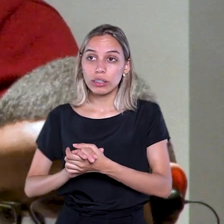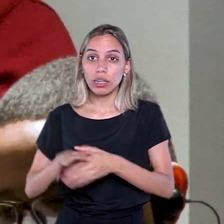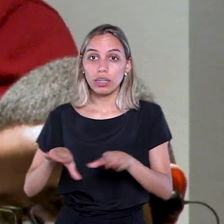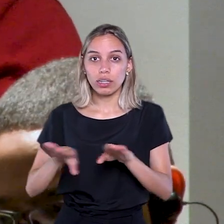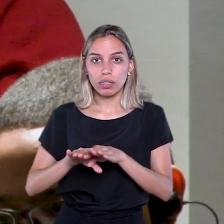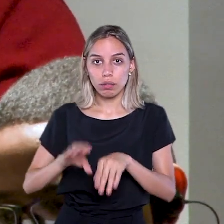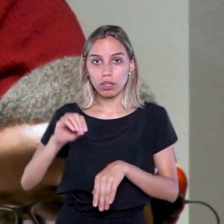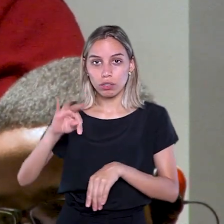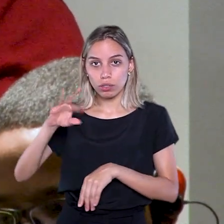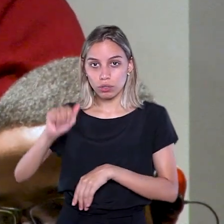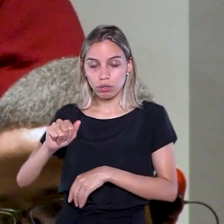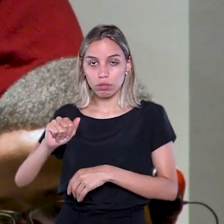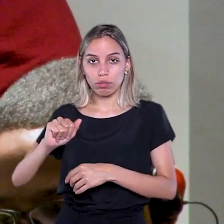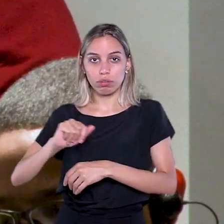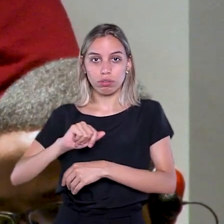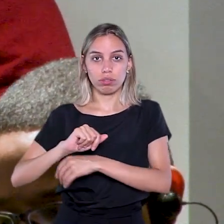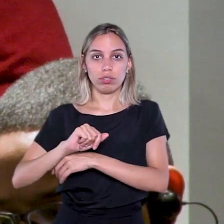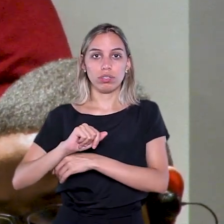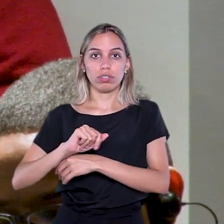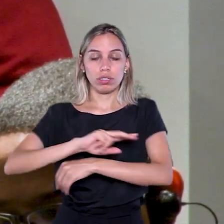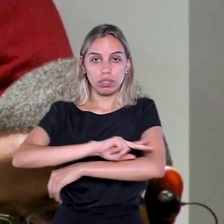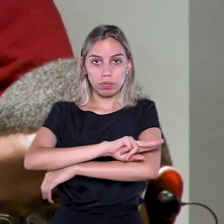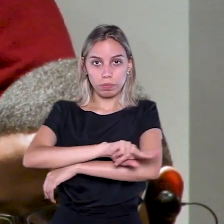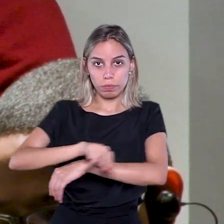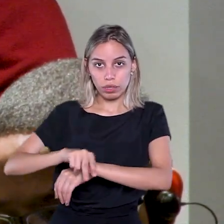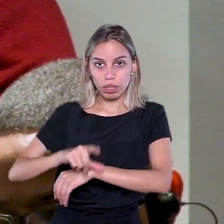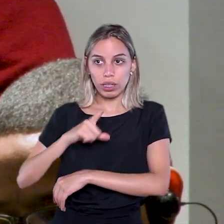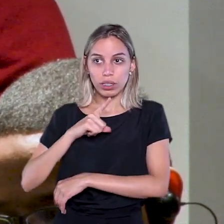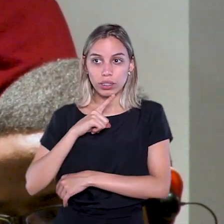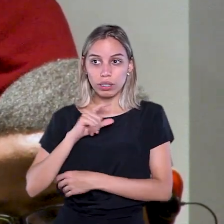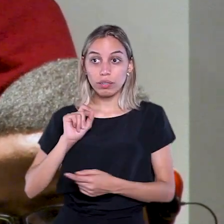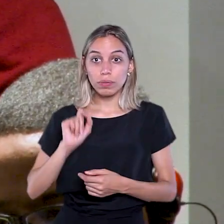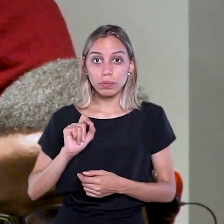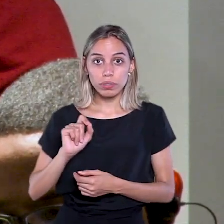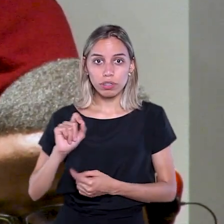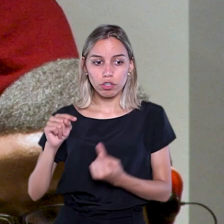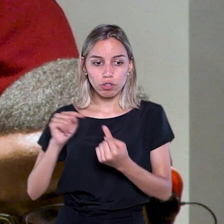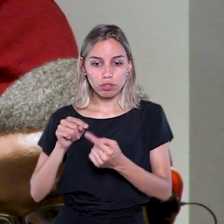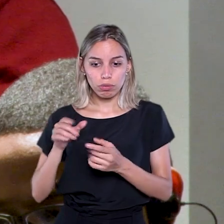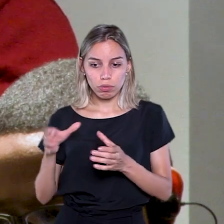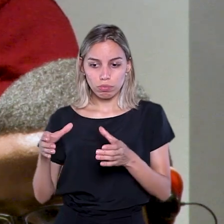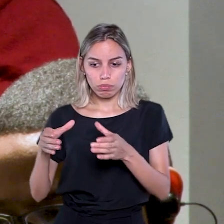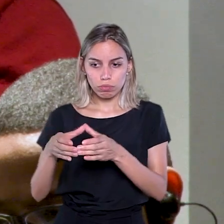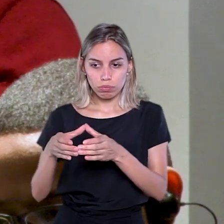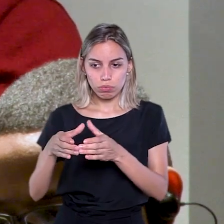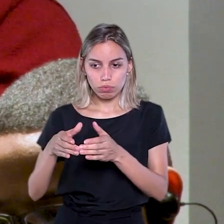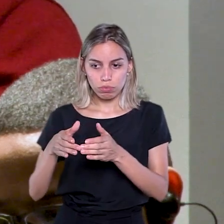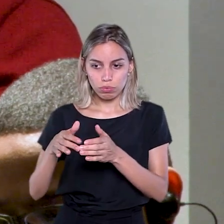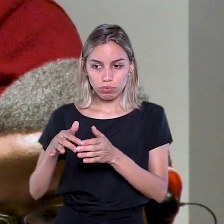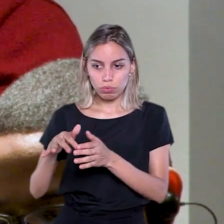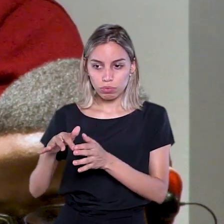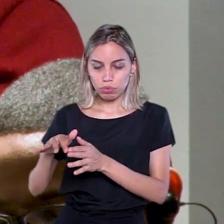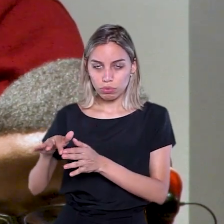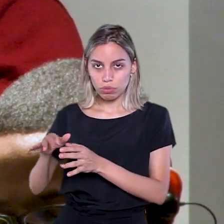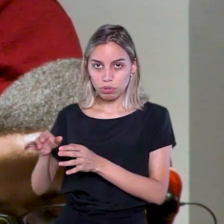políticas das mais variadas perspectivas. Né? E, muitas vezes, algumas pessoas negras